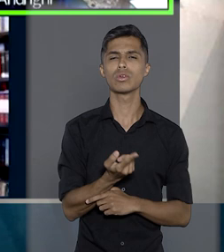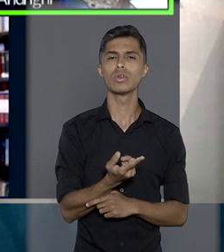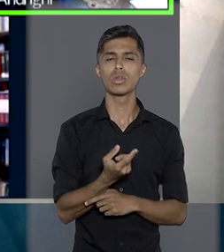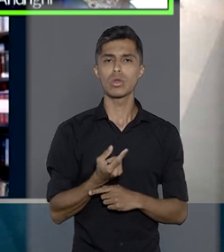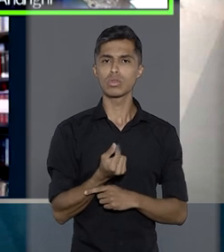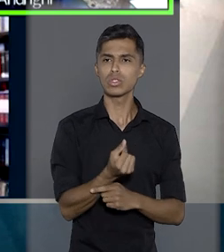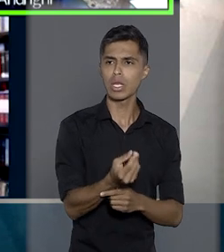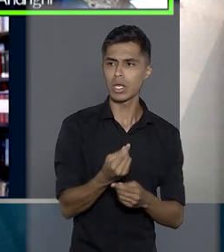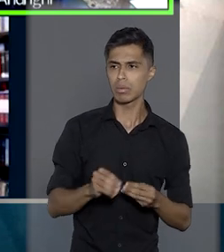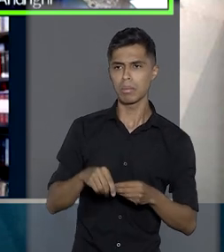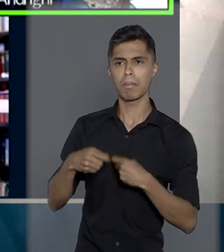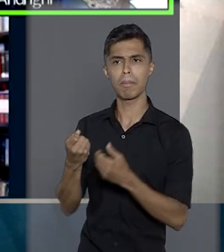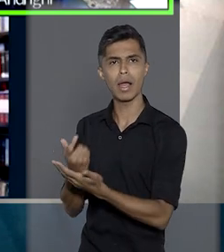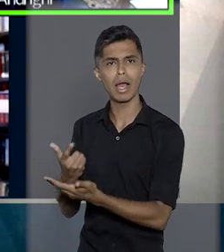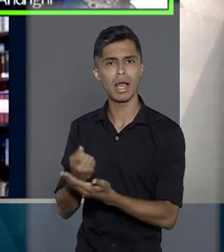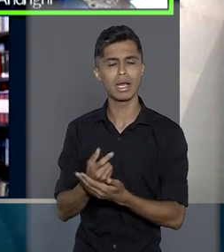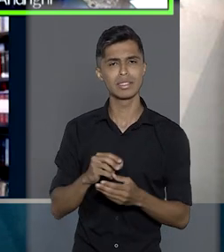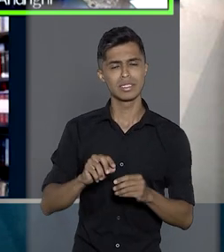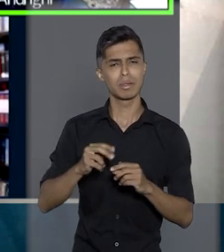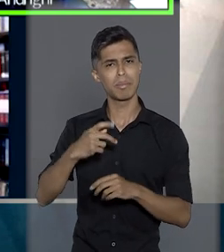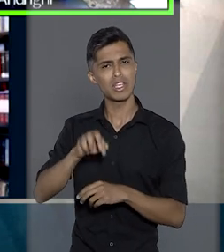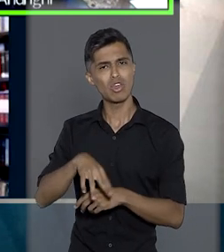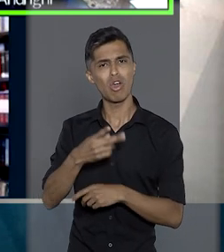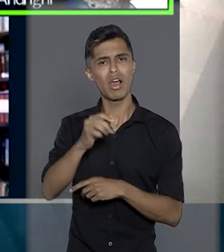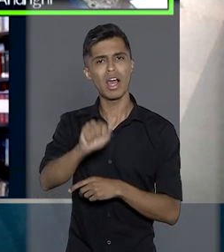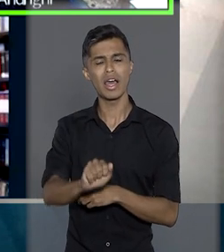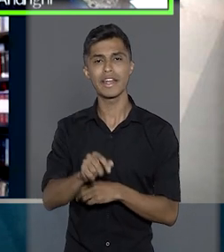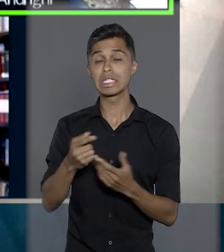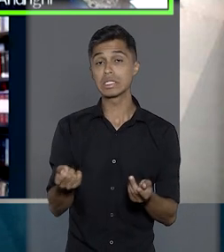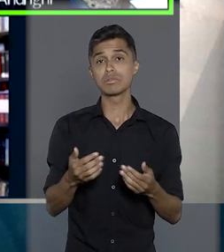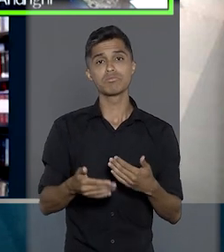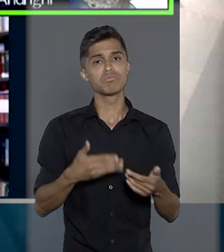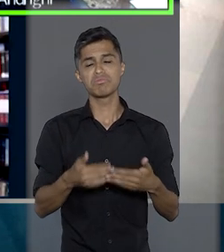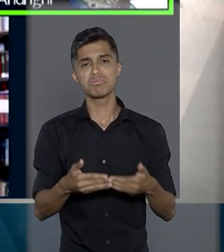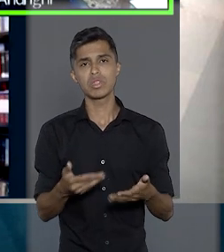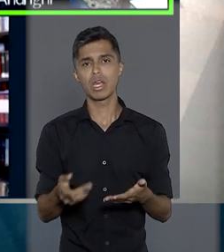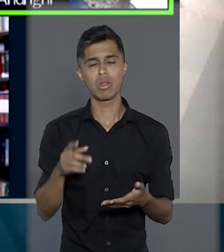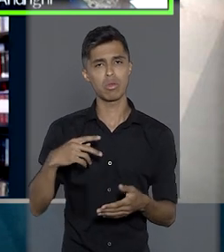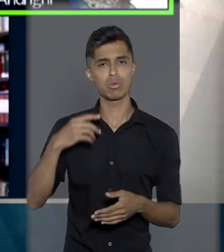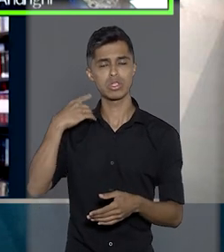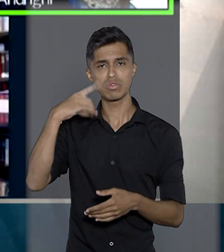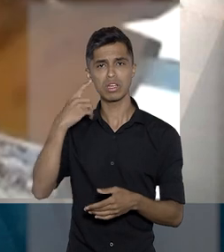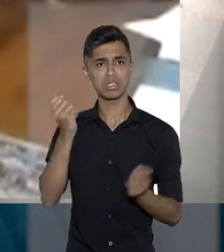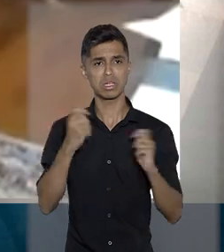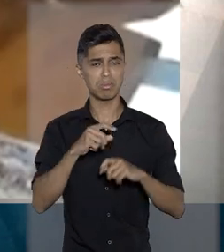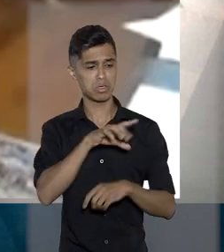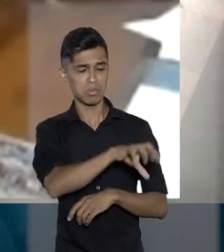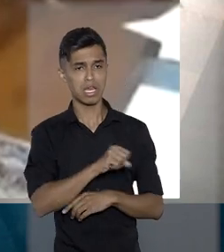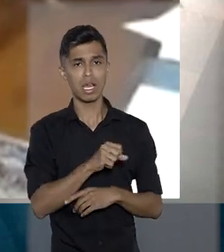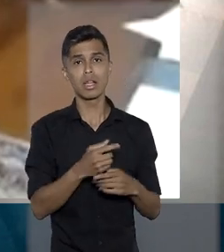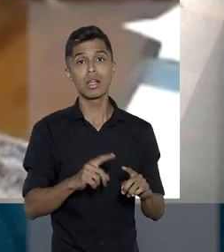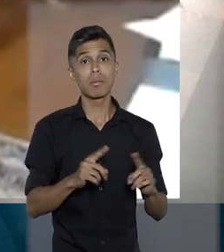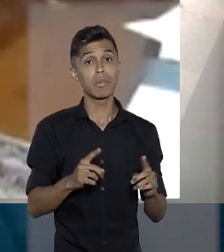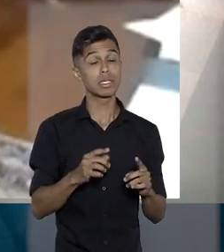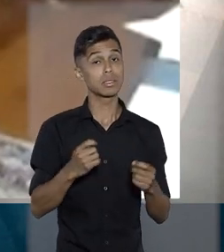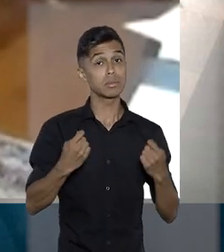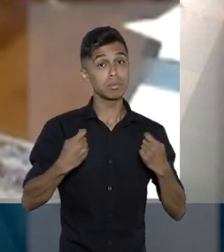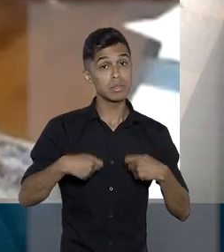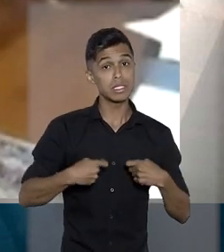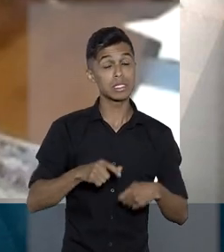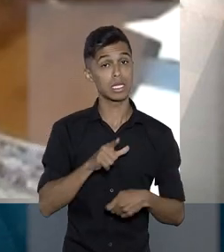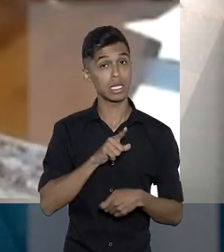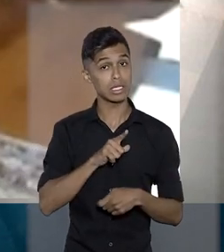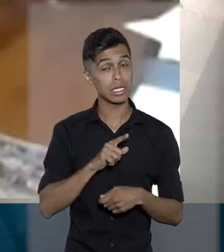a penhora dos honorários independentemente da natureza dos valores retidos pelo advogado desde que se prese